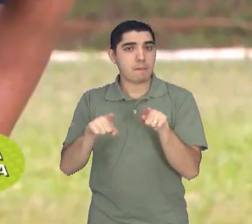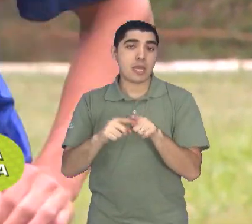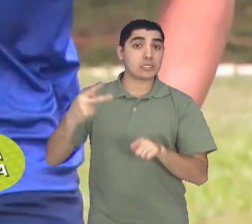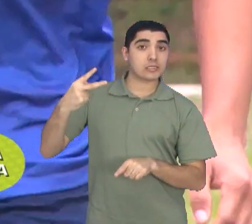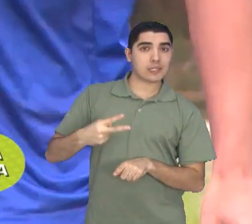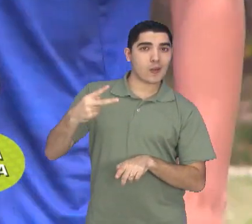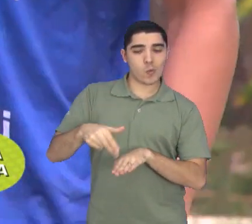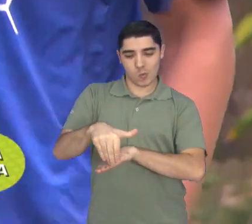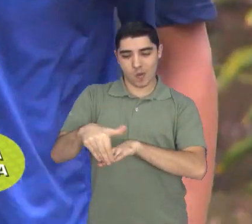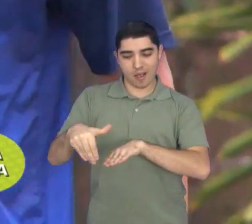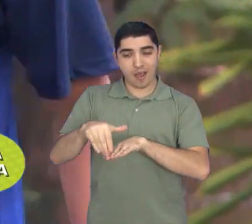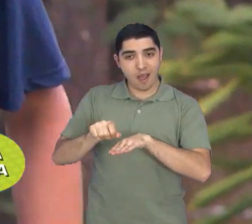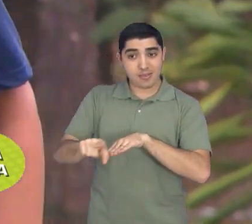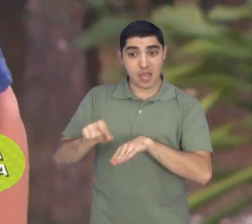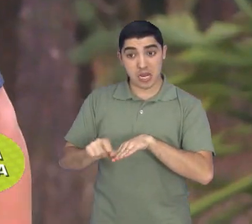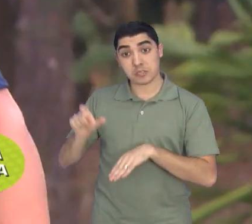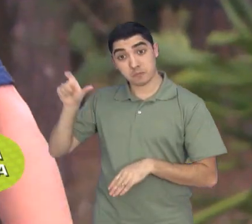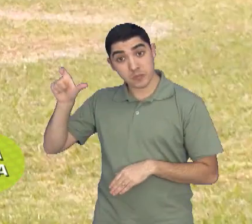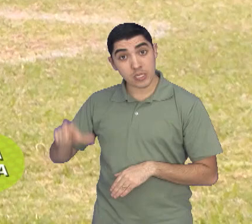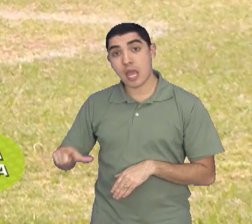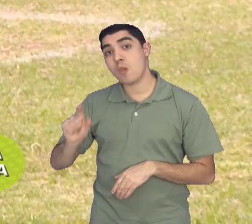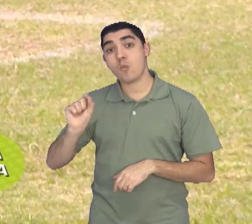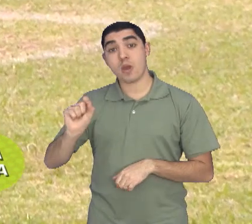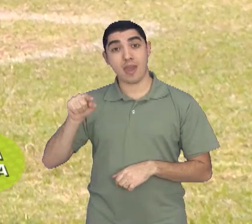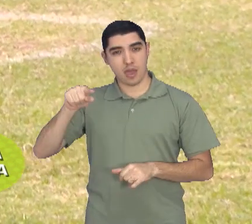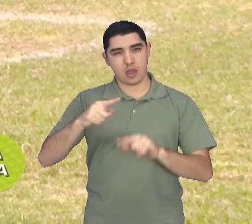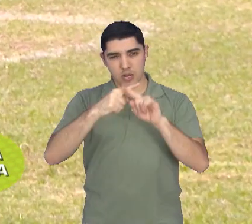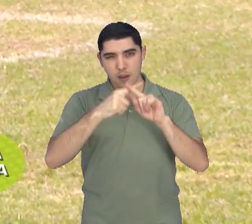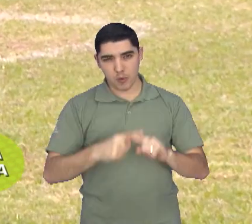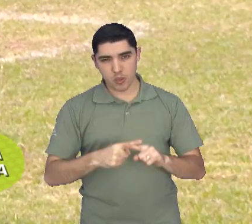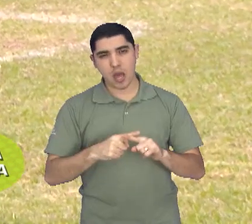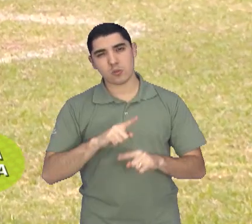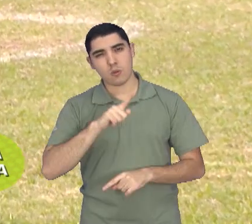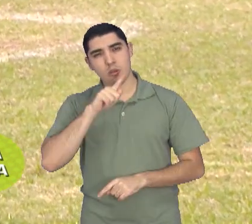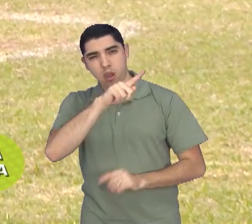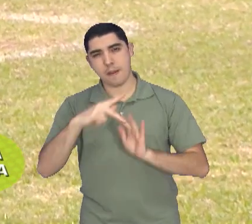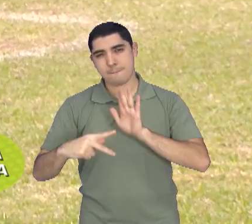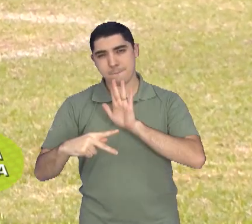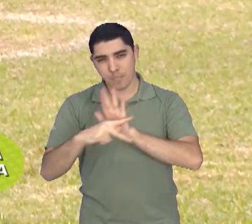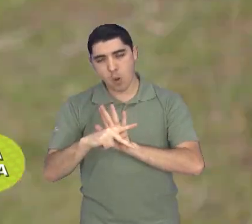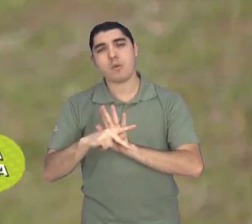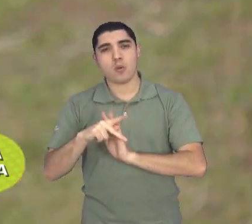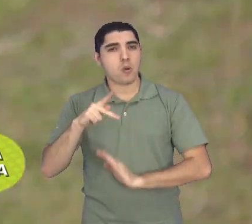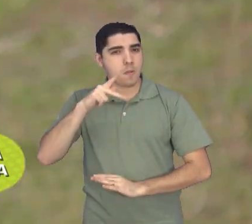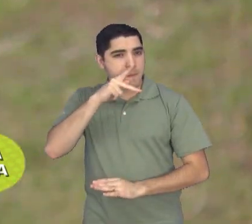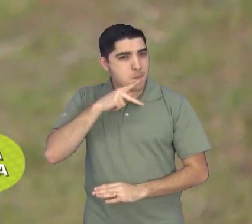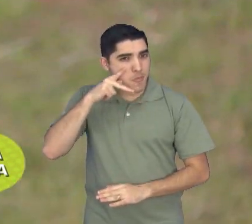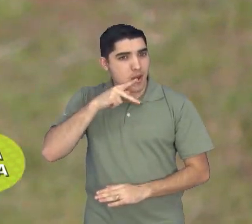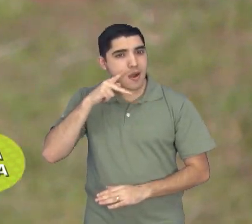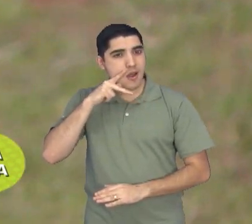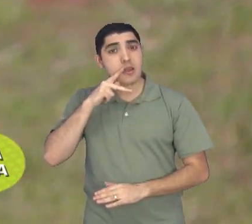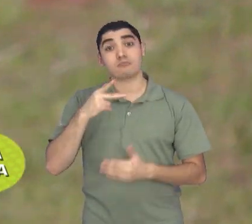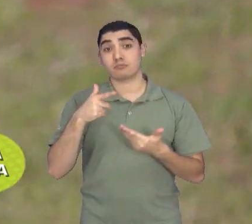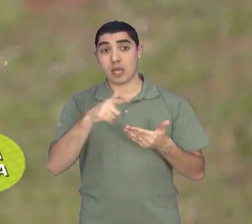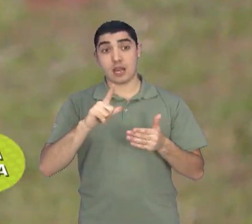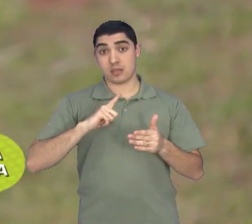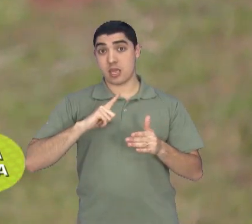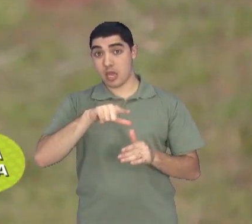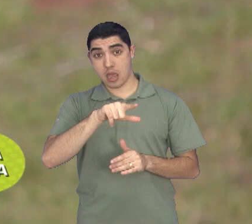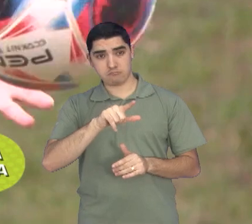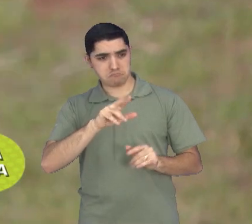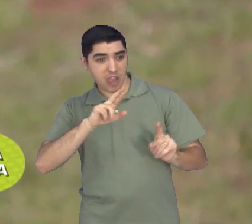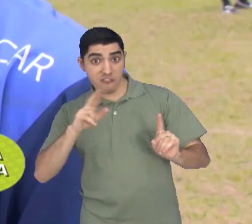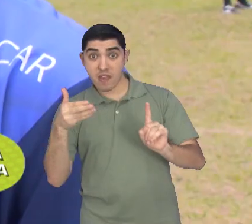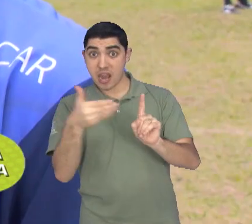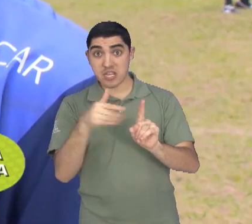atacante. E após ser eleito a revelação do Campeonato Paraibano, terá sua primeira experiência no futebol paulista com a camisa